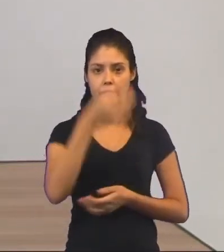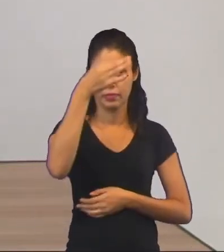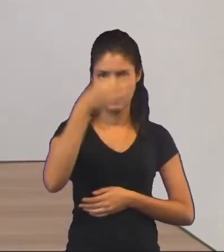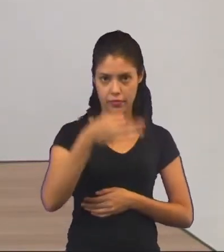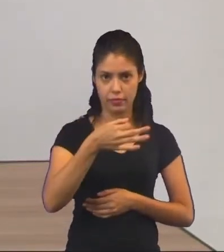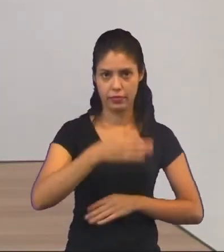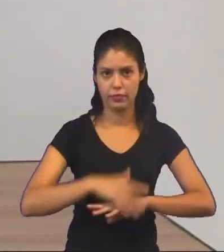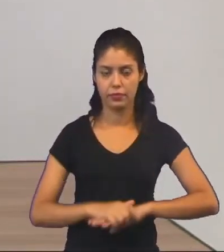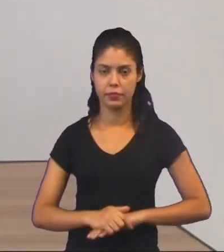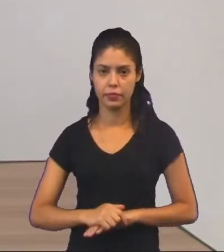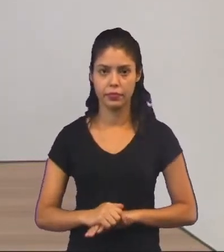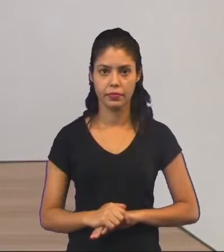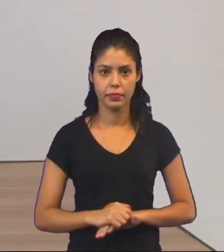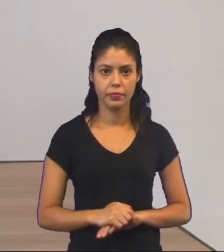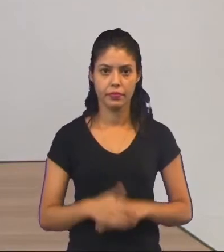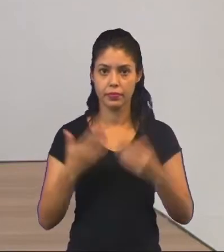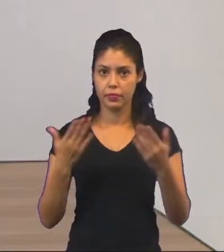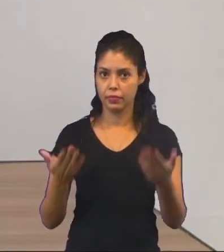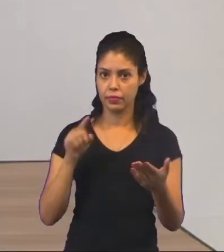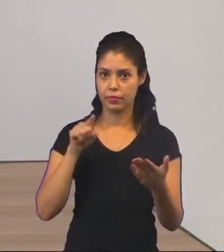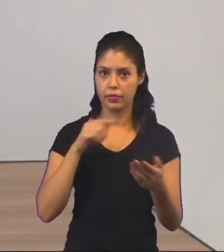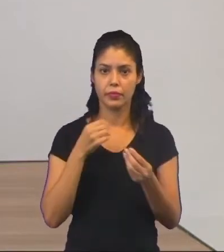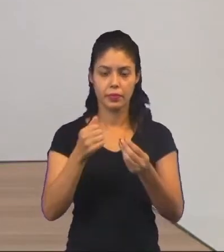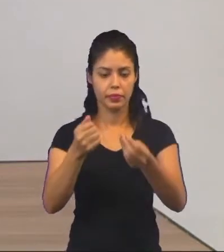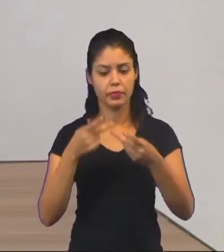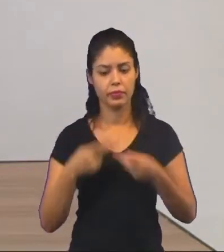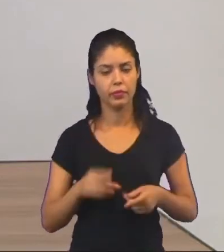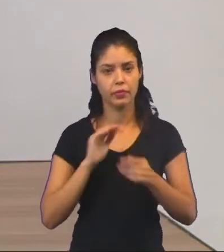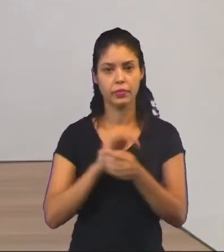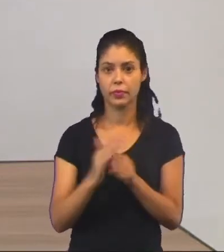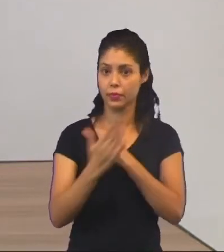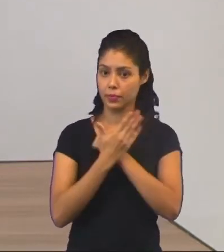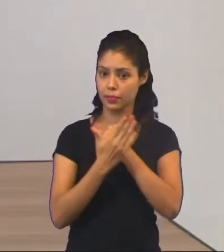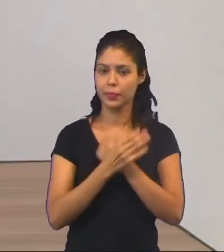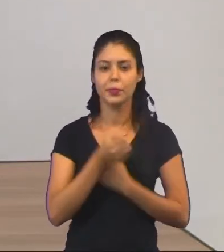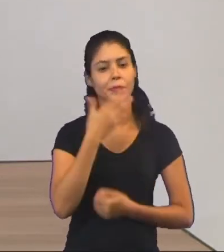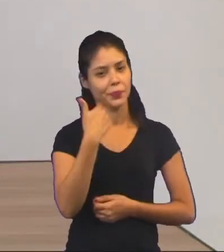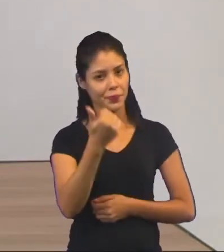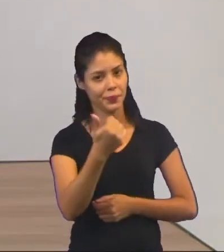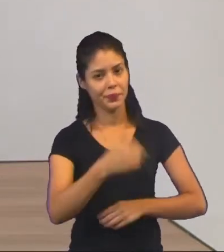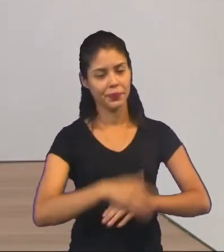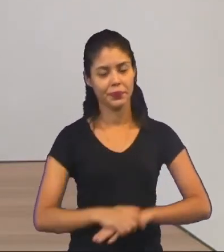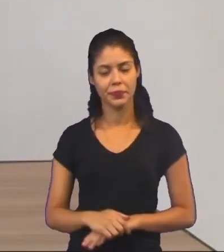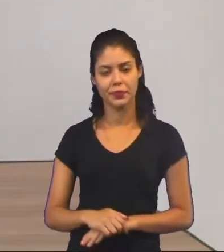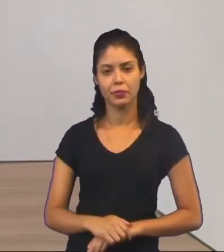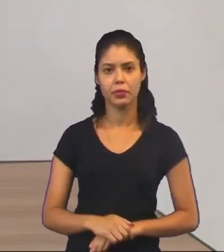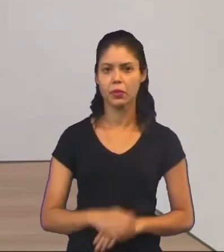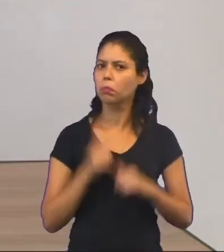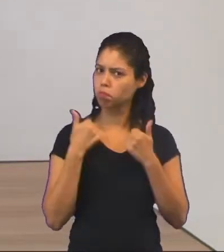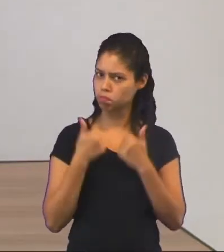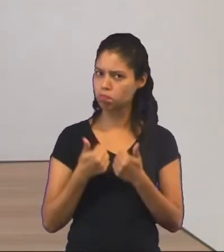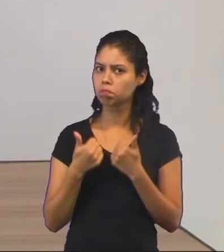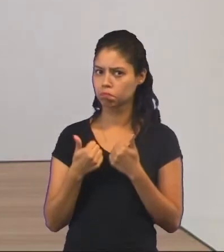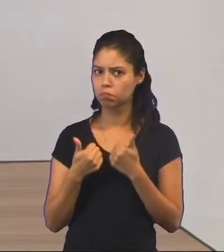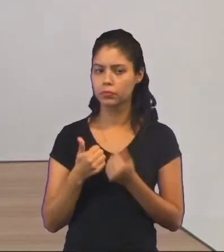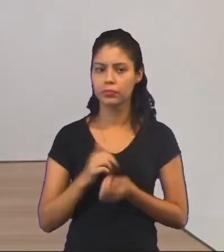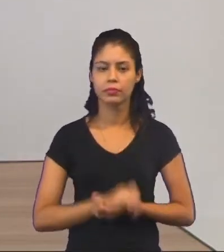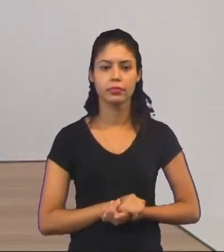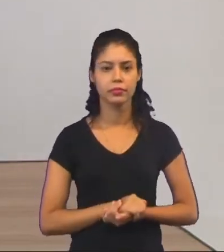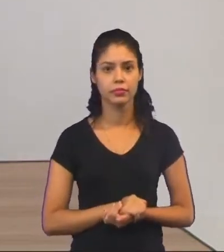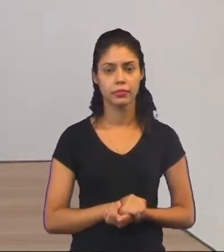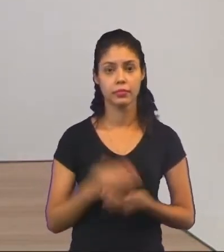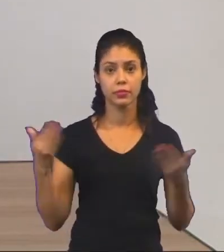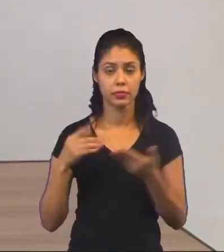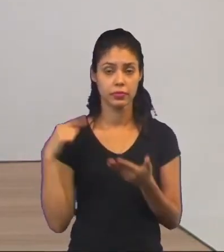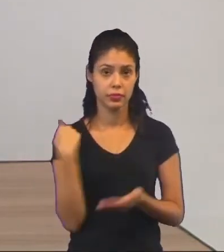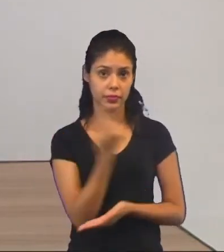maneira correta. E para isso, eu te convido a me ajudar, tudo bem? Posso contar com vocês, então tudo bem. Nós